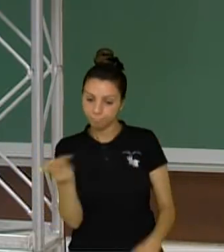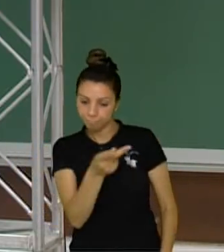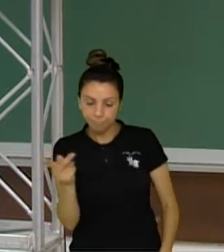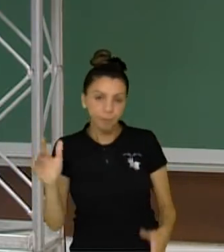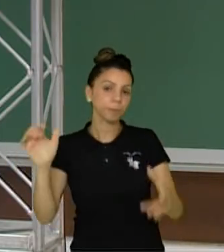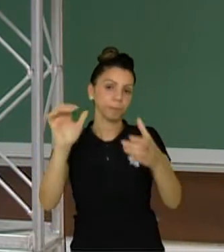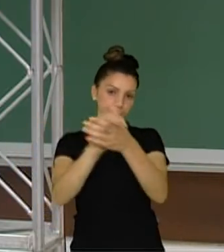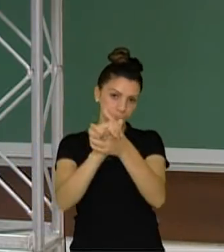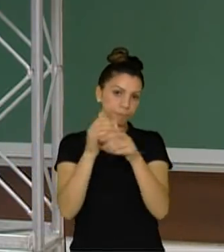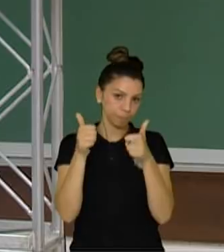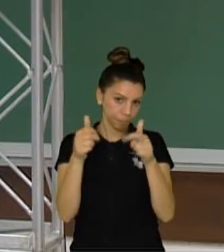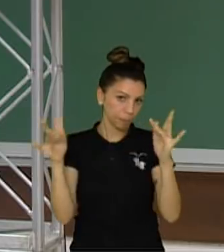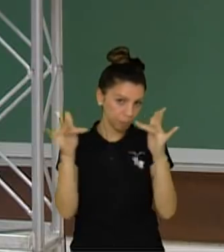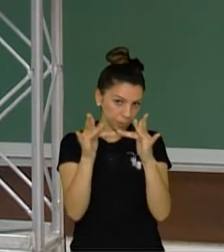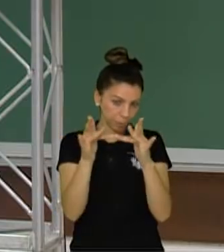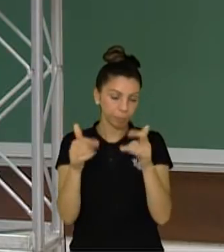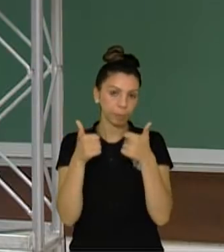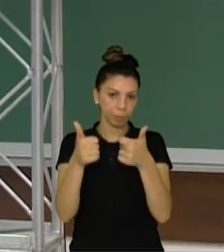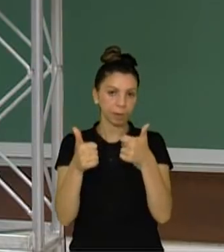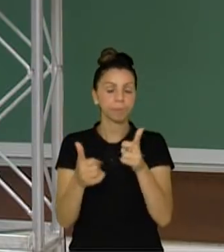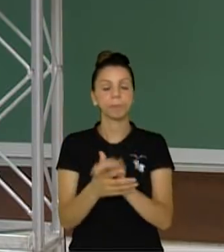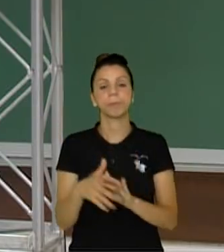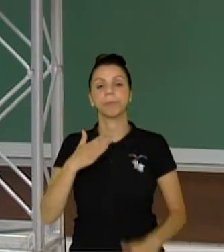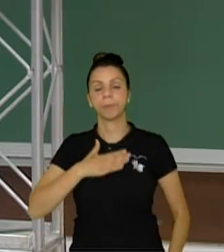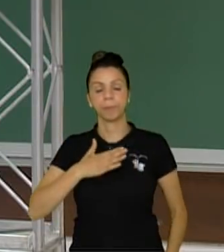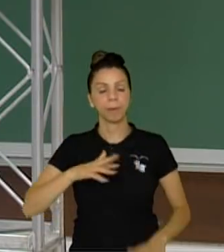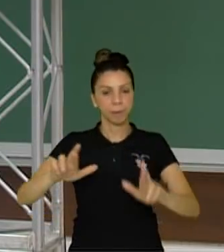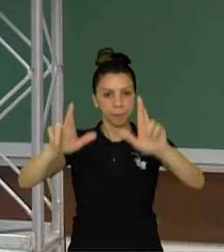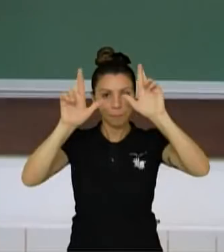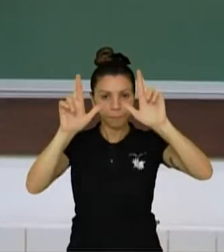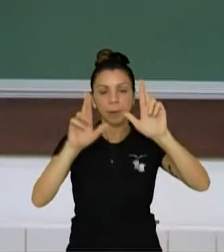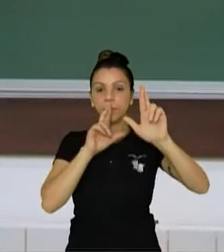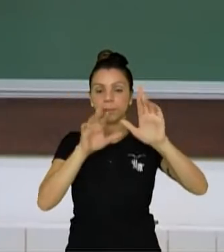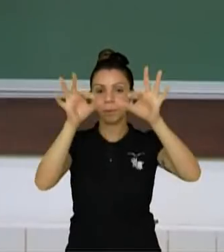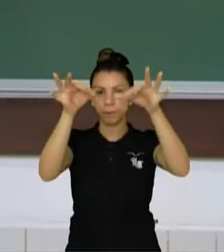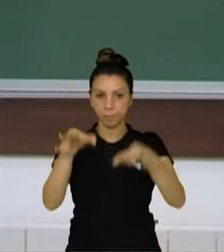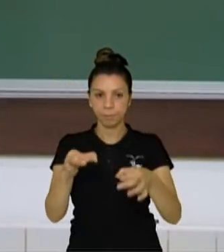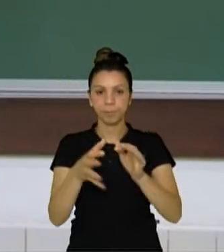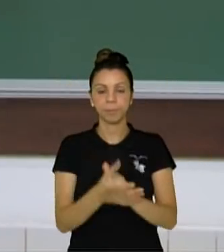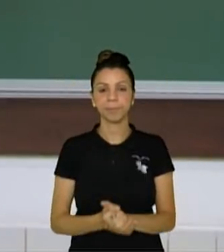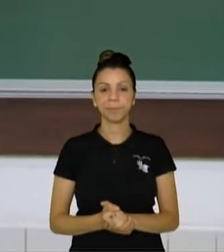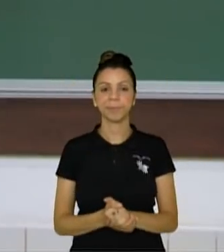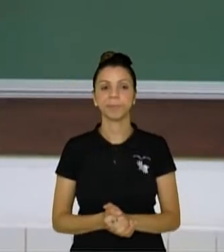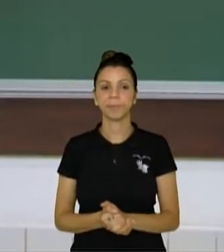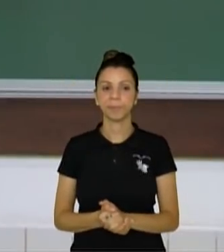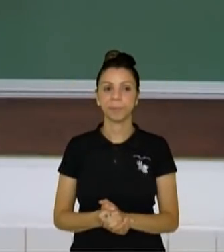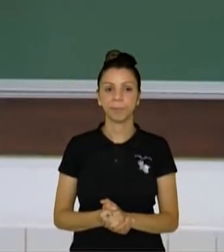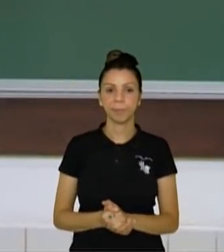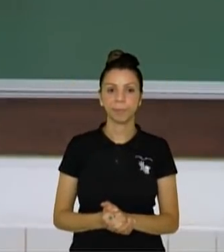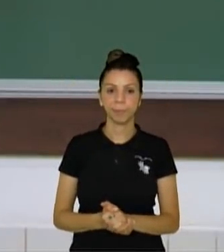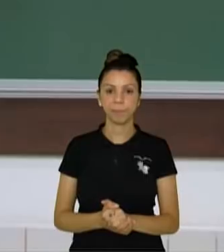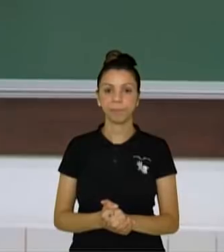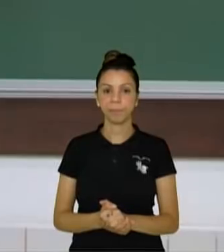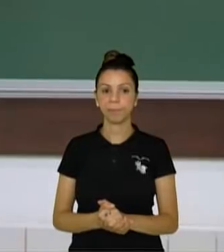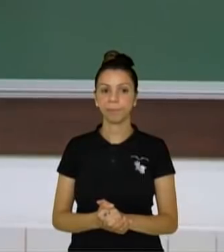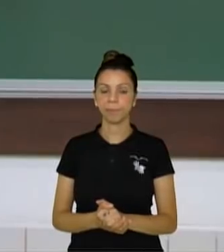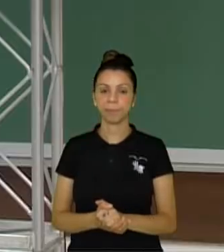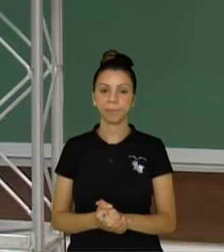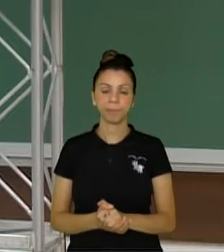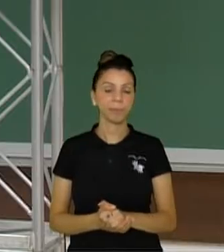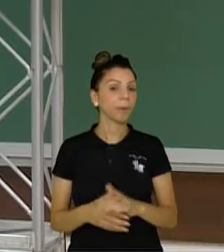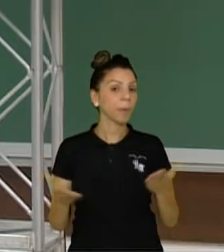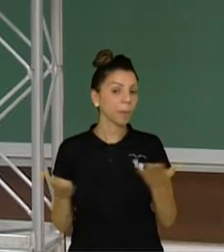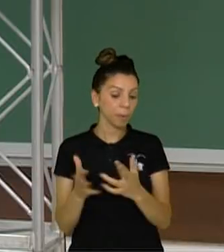que tiveram esse contato. Certo? Tranquilo, espero que você tenha acertado. E agora, vamos aqui fazer